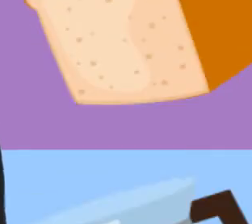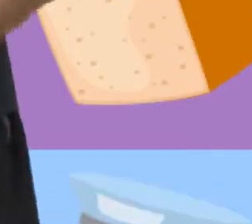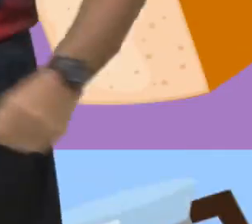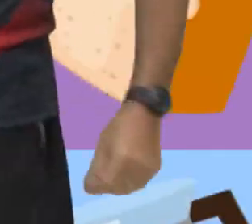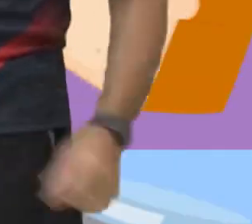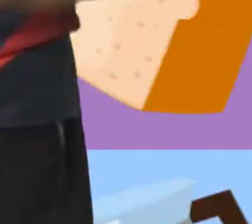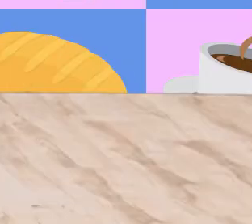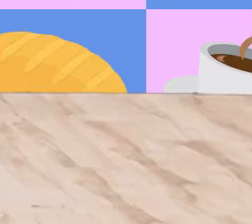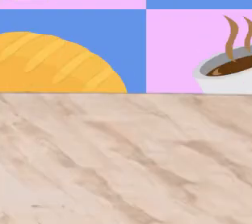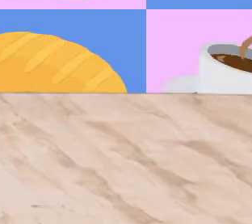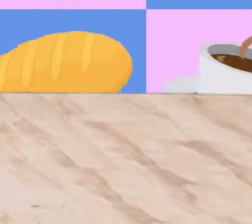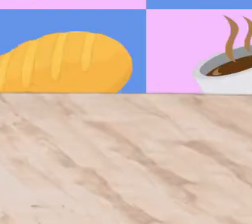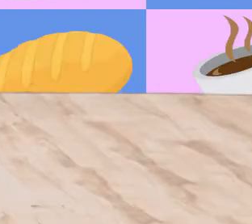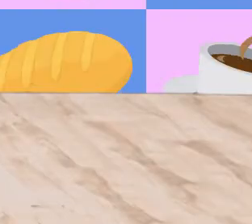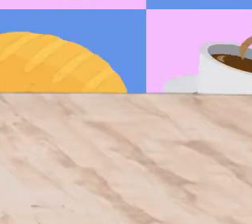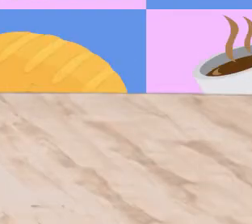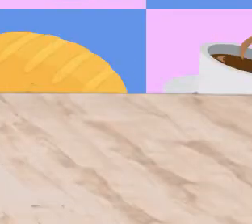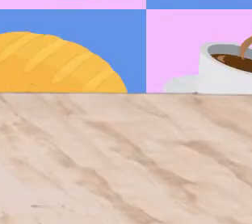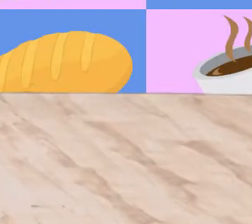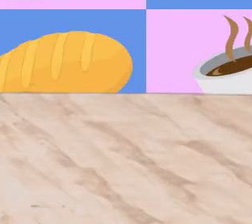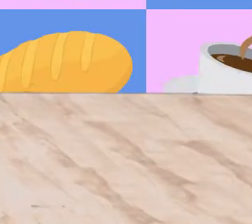Eu vou tomar.